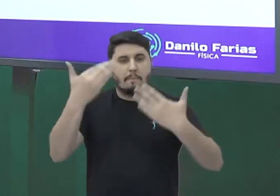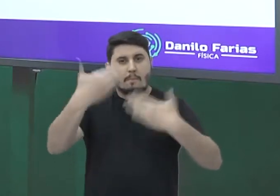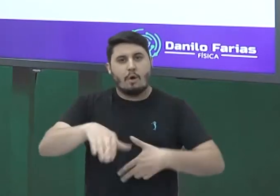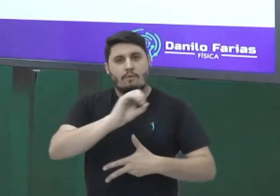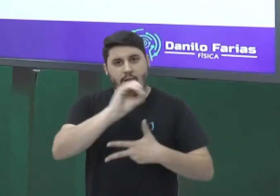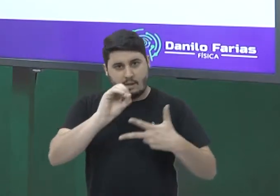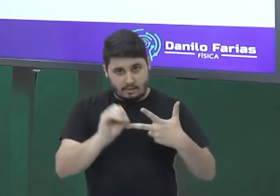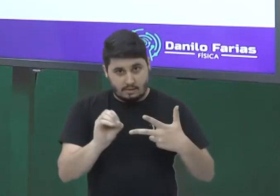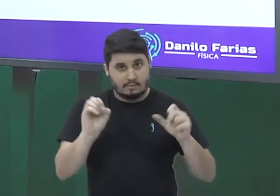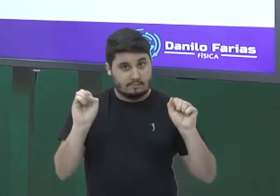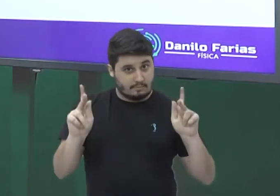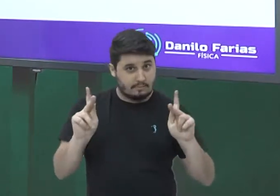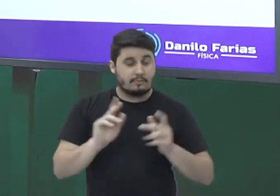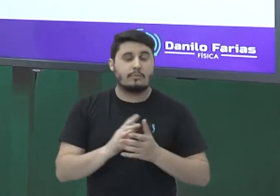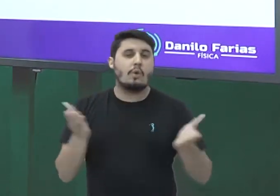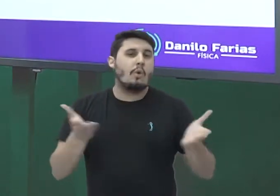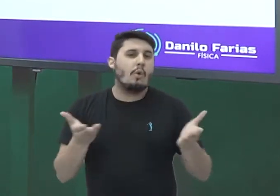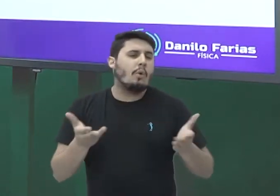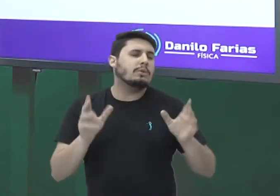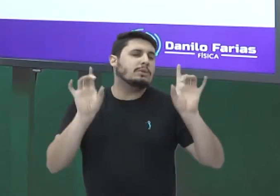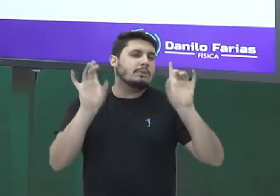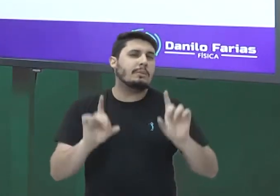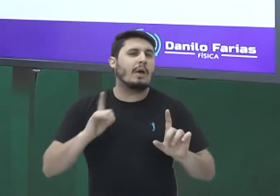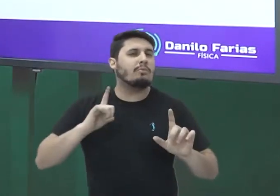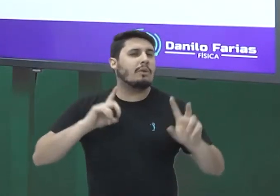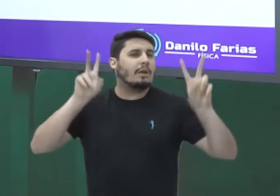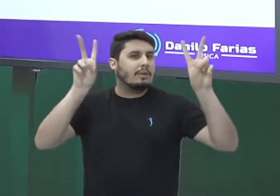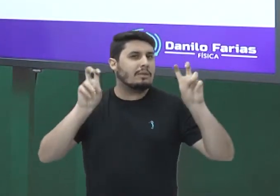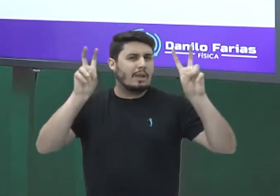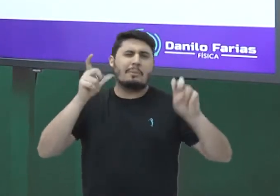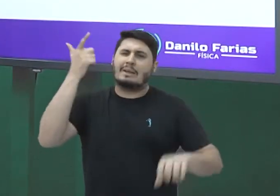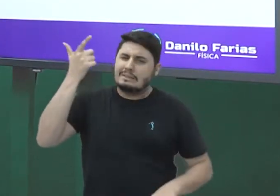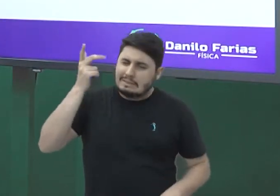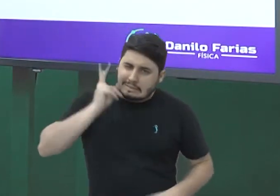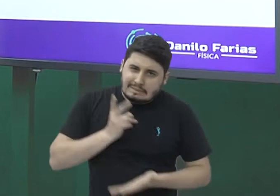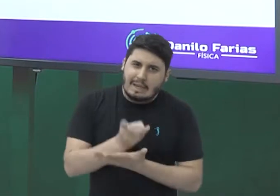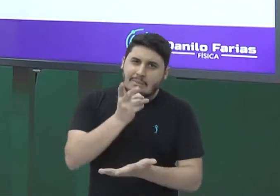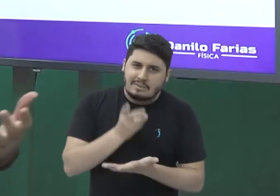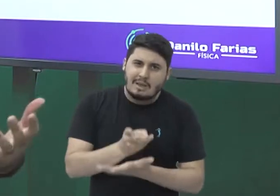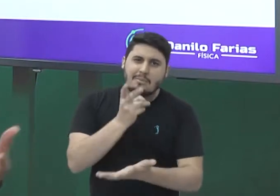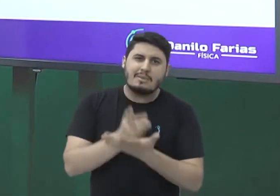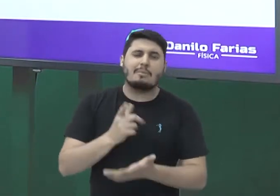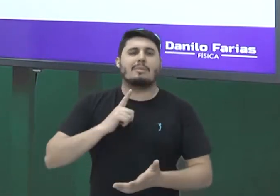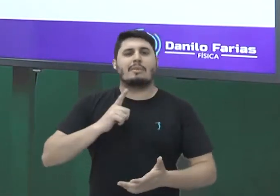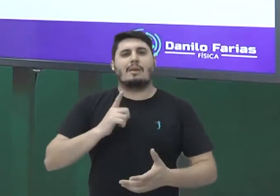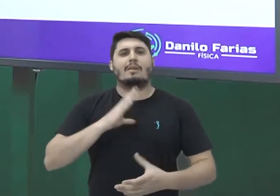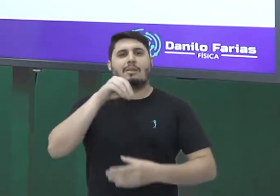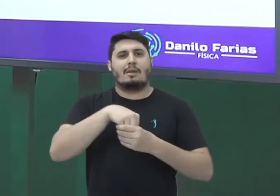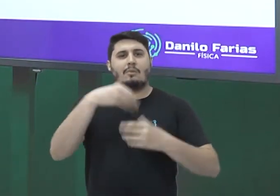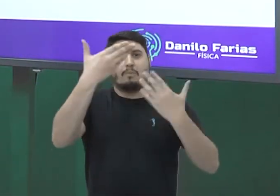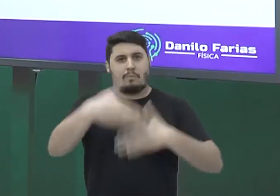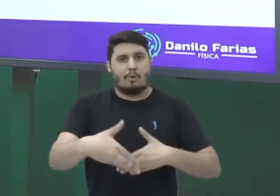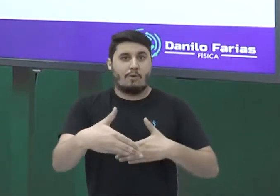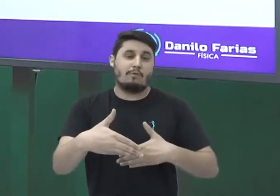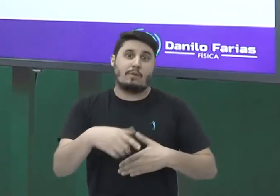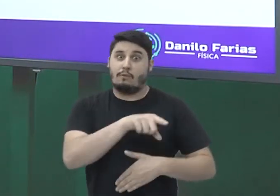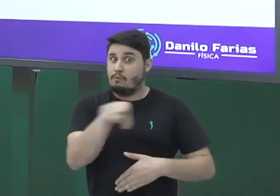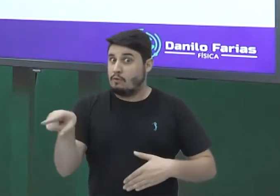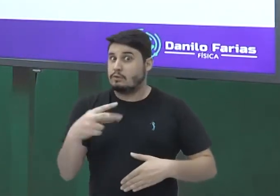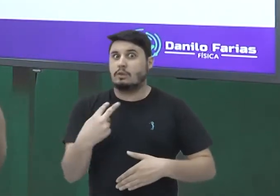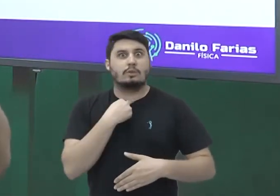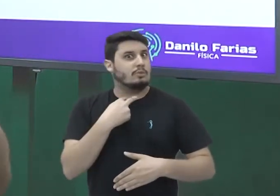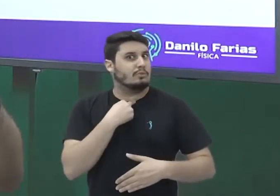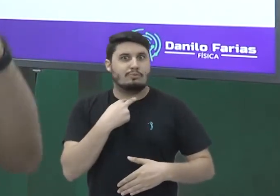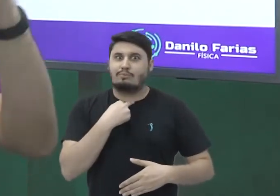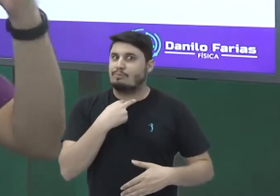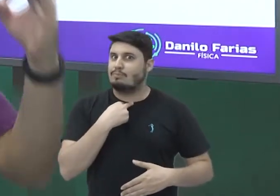em especial, trouxe um conteúdo que é sempre recorrente nessas provas do Enem e tu não pode deixar de